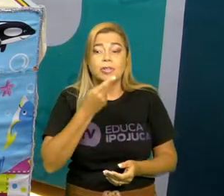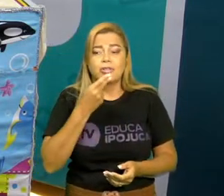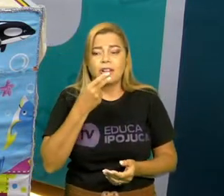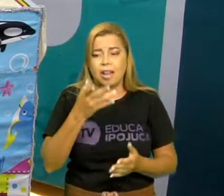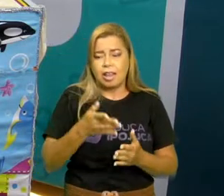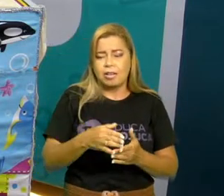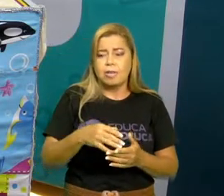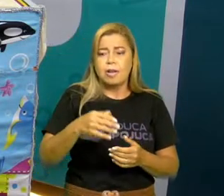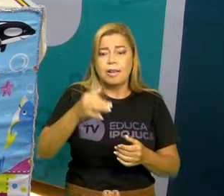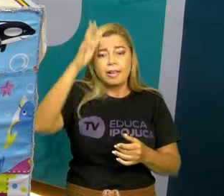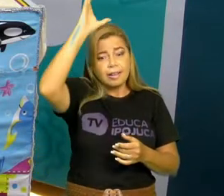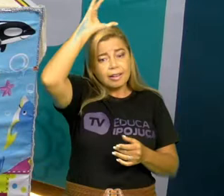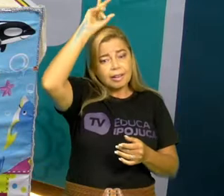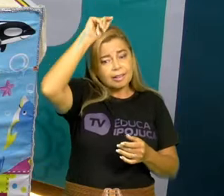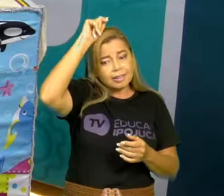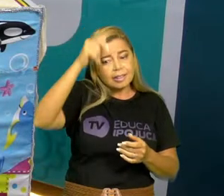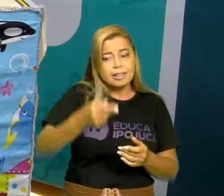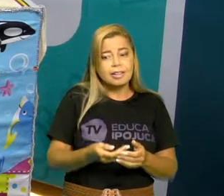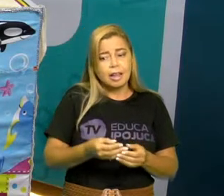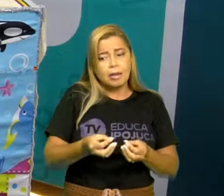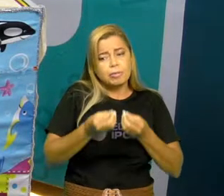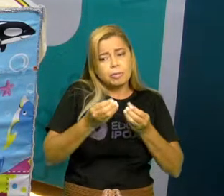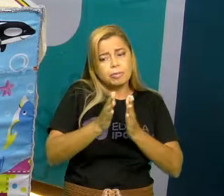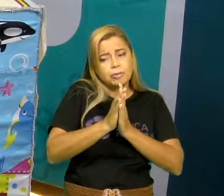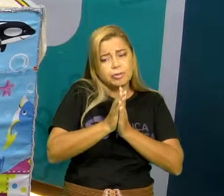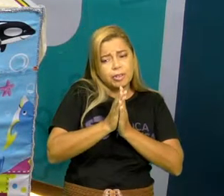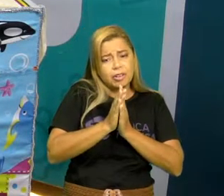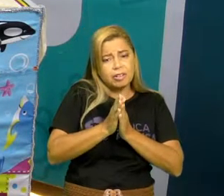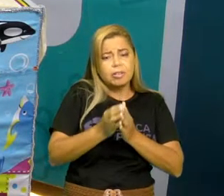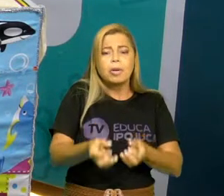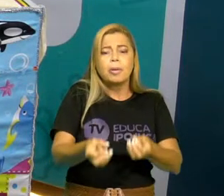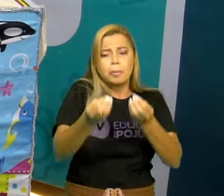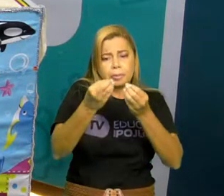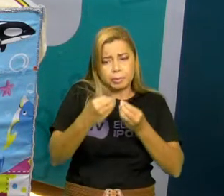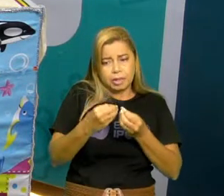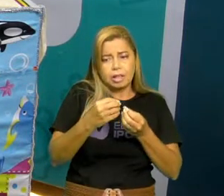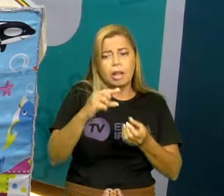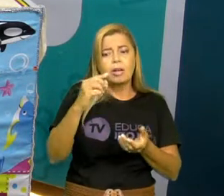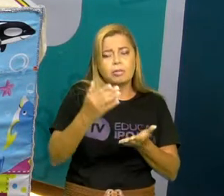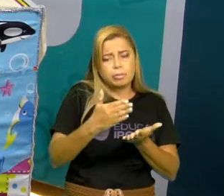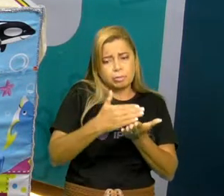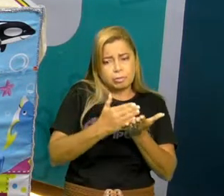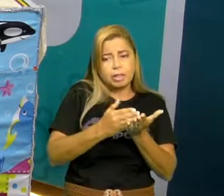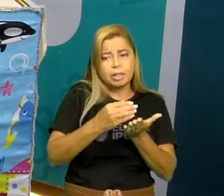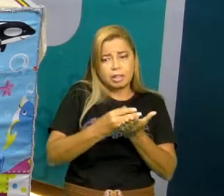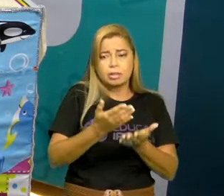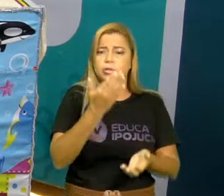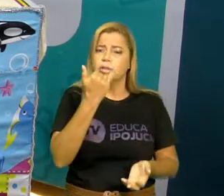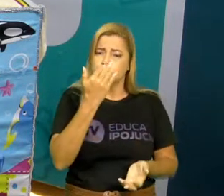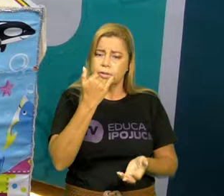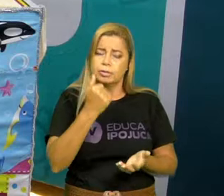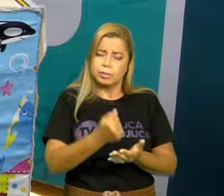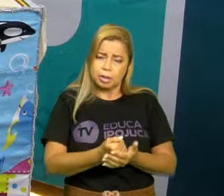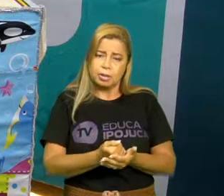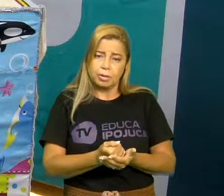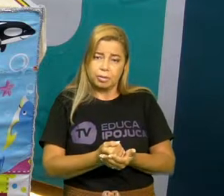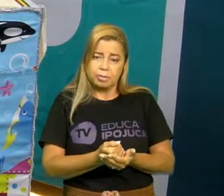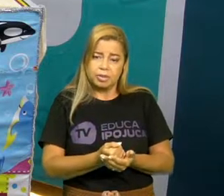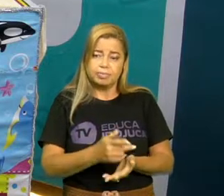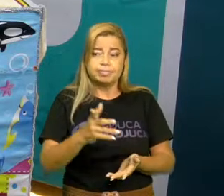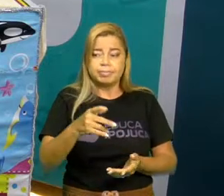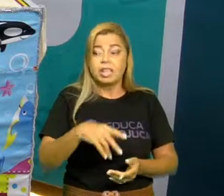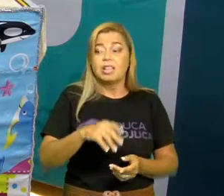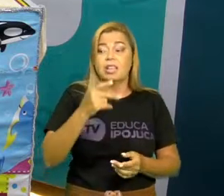gostoso. Aí a dona galinha ruiva disse, gente, vocês lembram que eu chamei vocês pra me